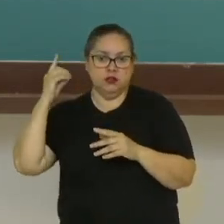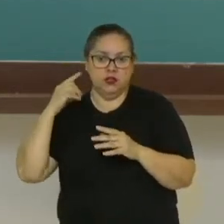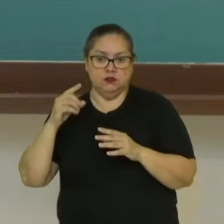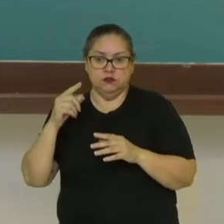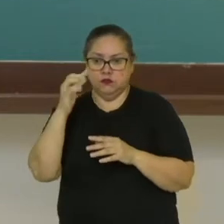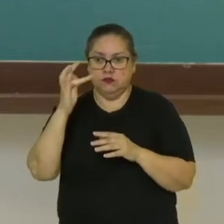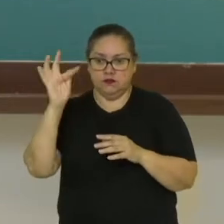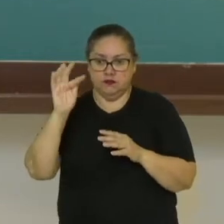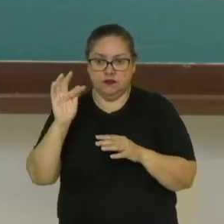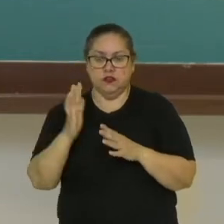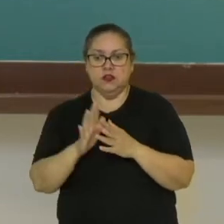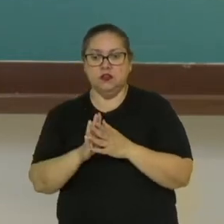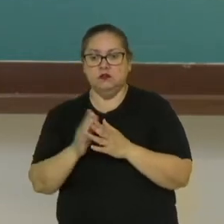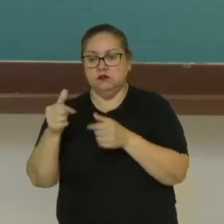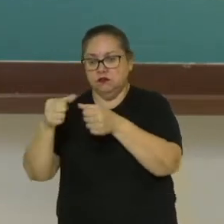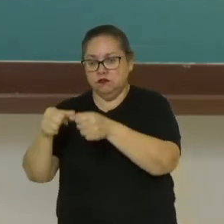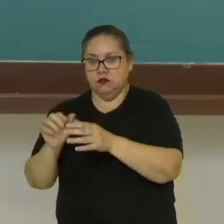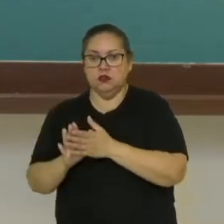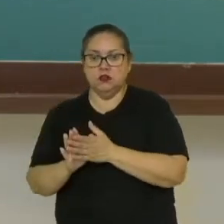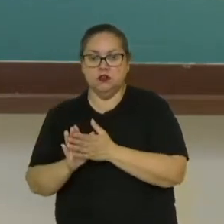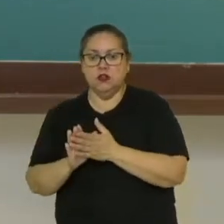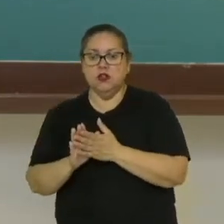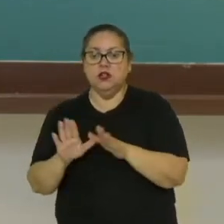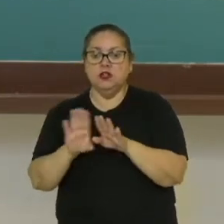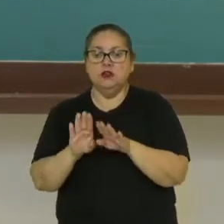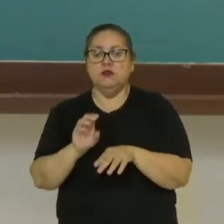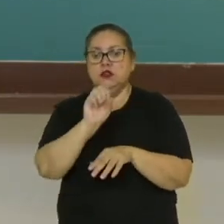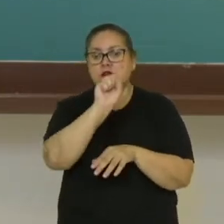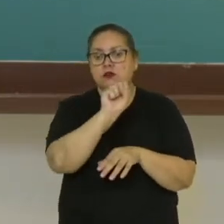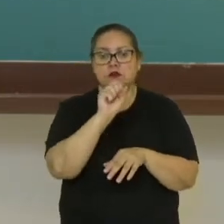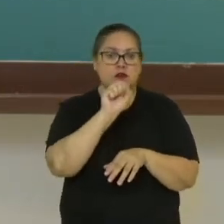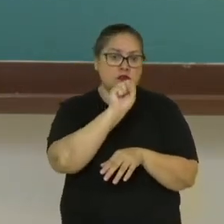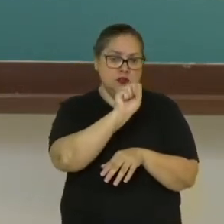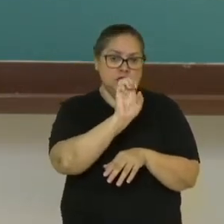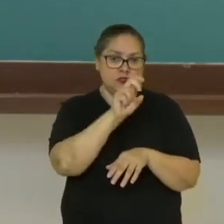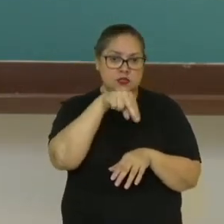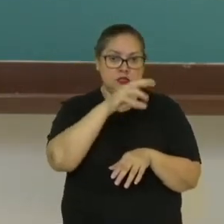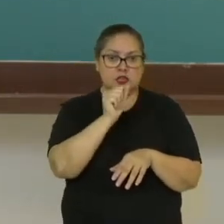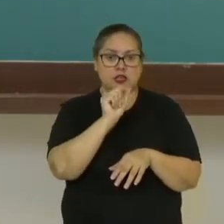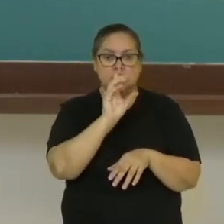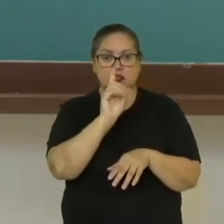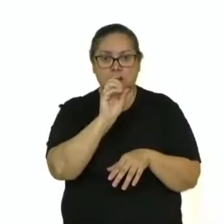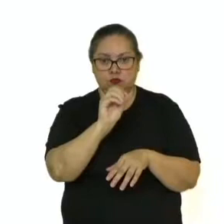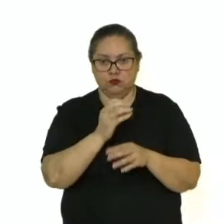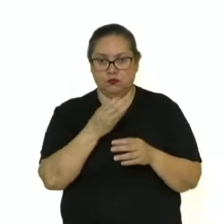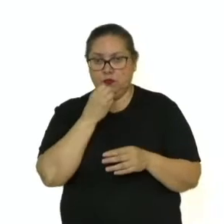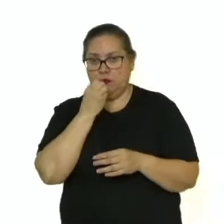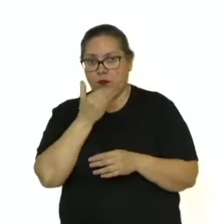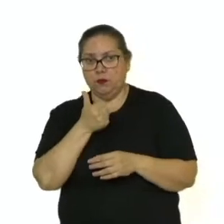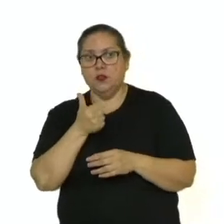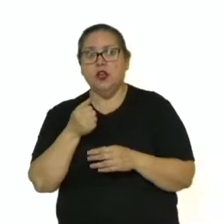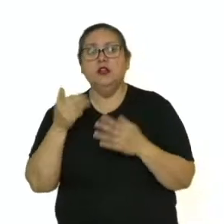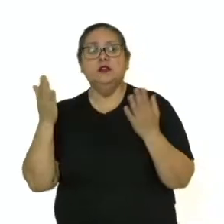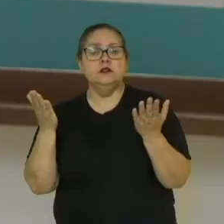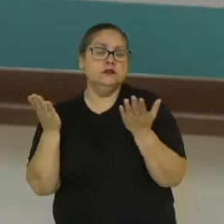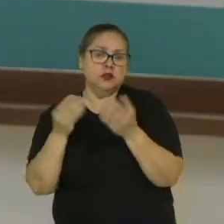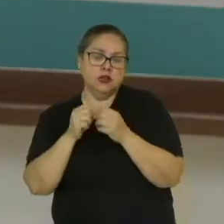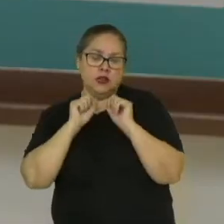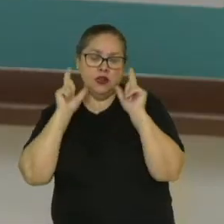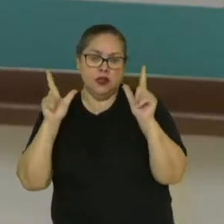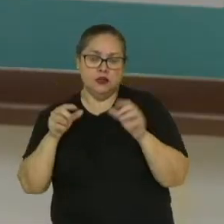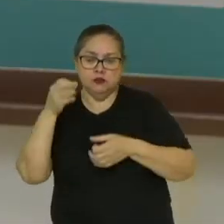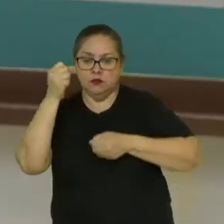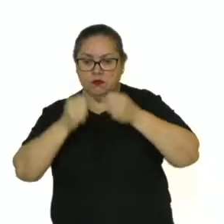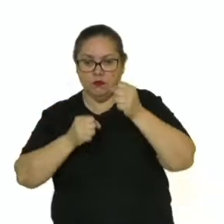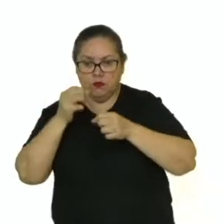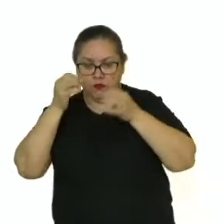Federais, onde ficam os deputados federais, né? E nosso Senado Federal, onde ficam os senadores. Bacana? E temos, claro, o Poder